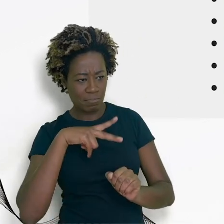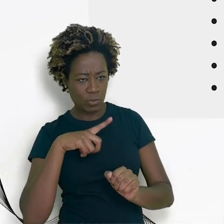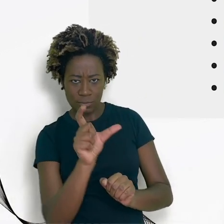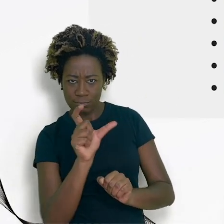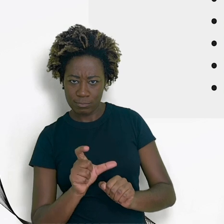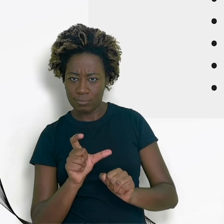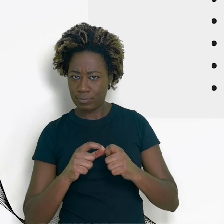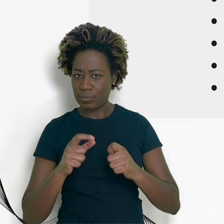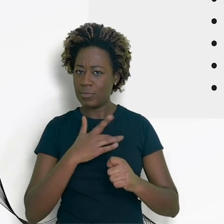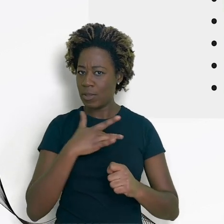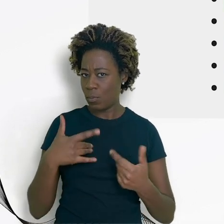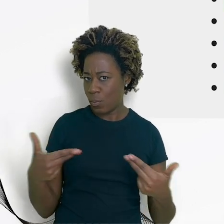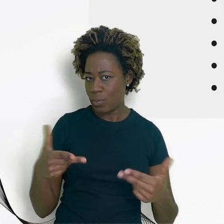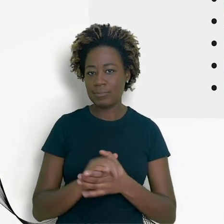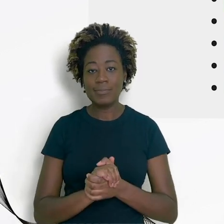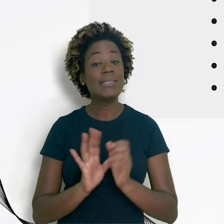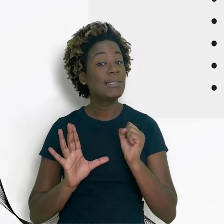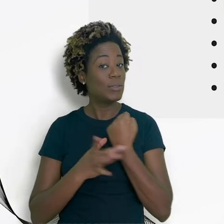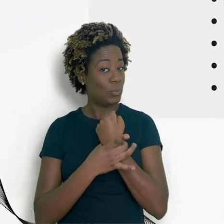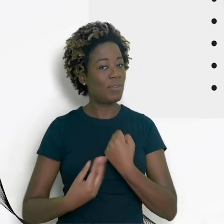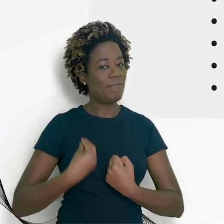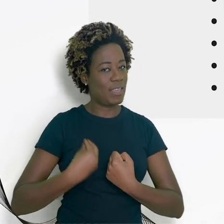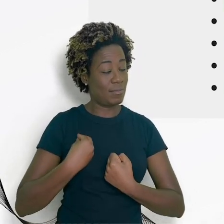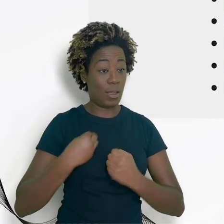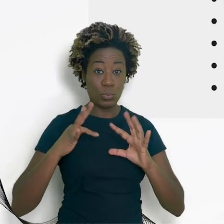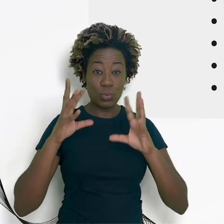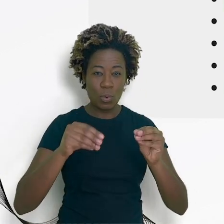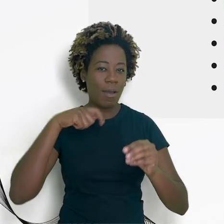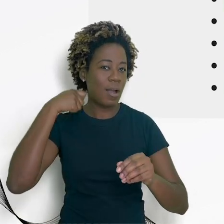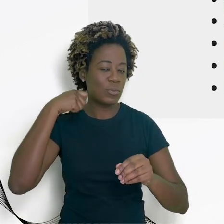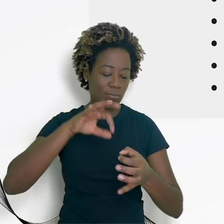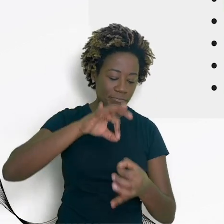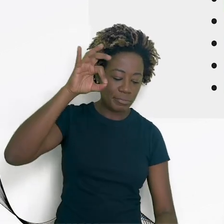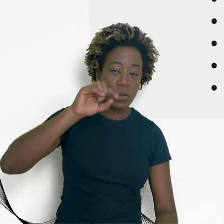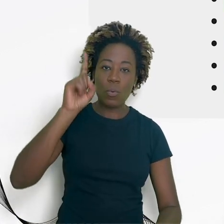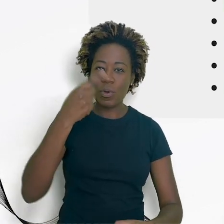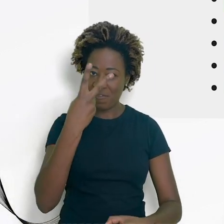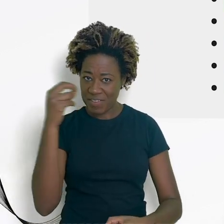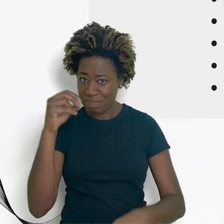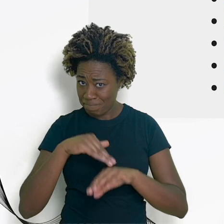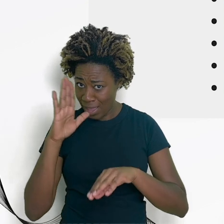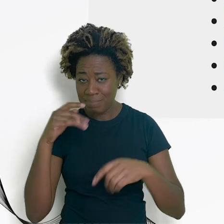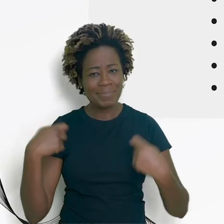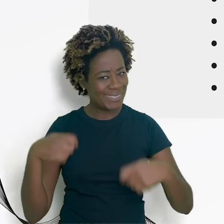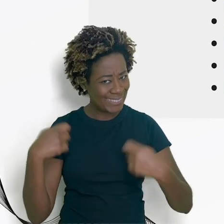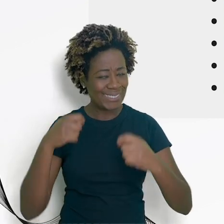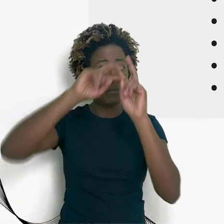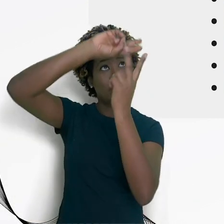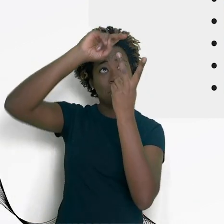de saúde. Seguro de vida. Gente, todo artista que trabalha acima de 1,20 m precisa de seguro de vida. Se ele for